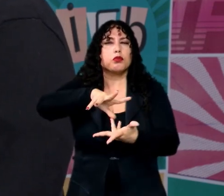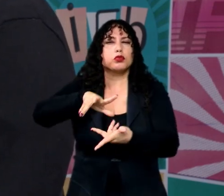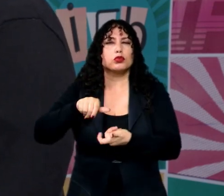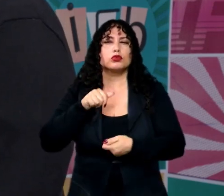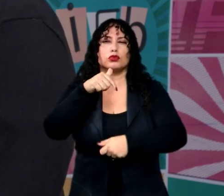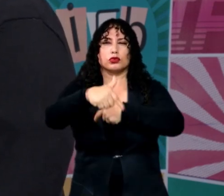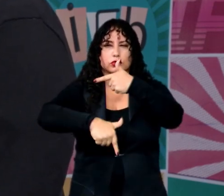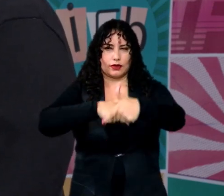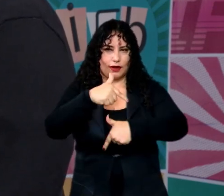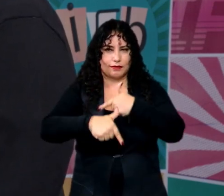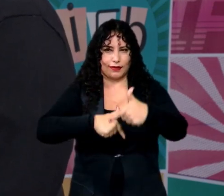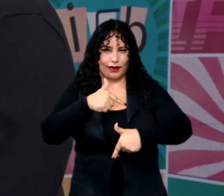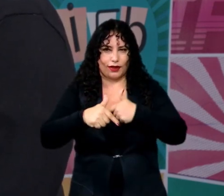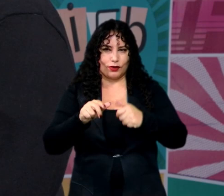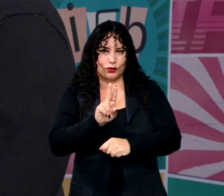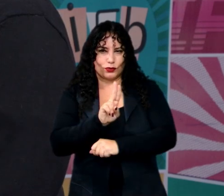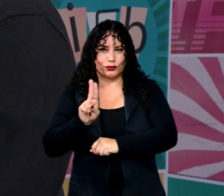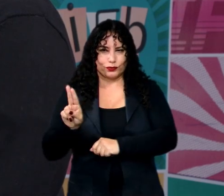sim,